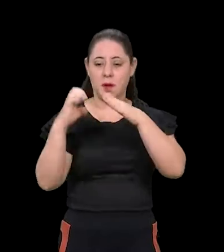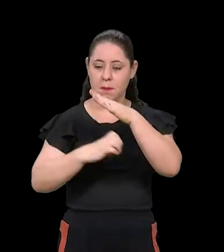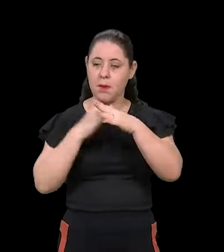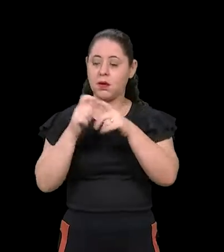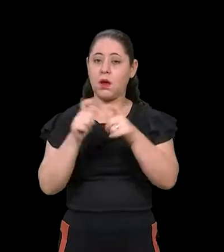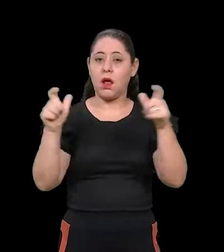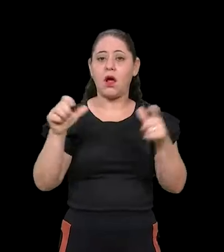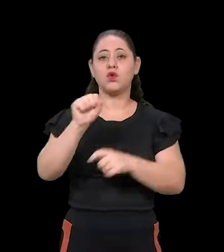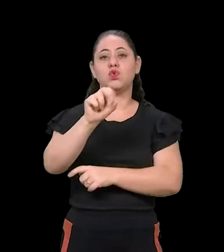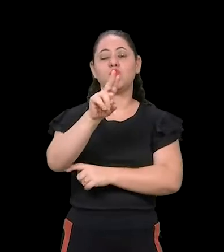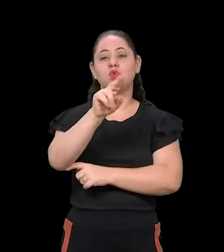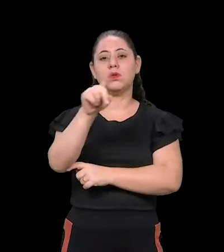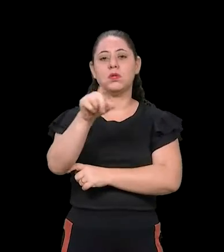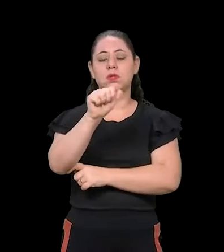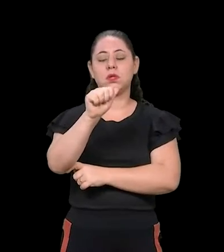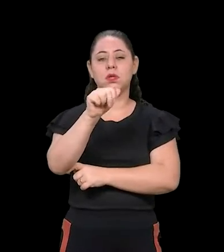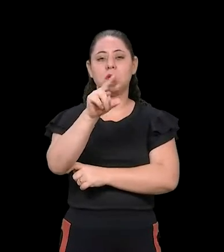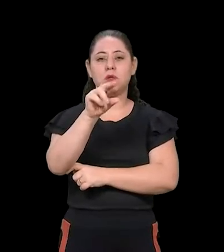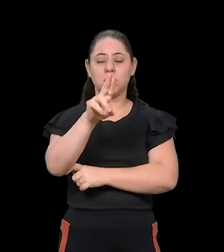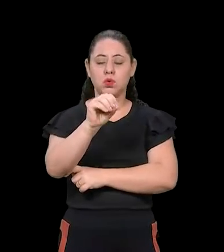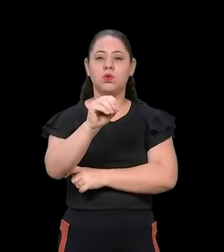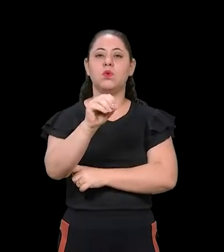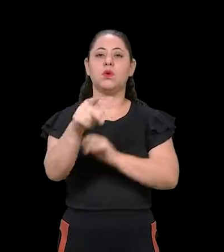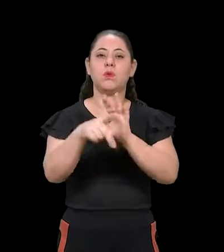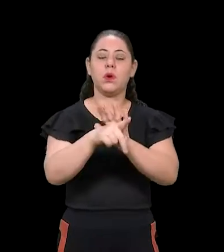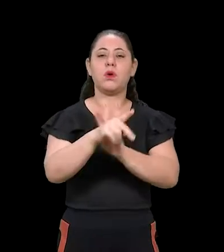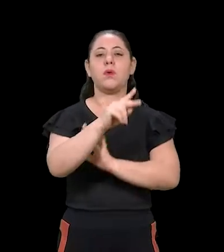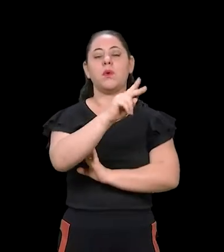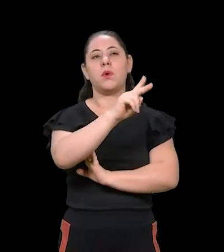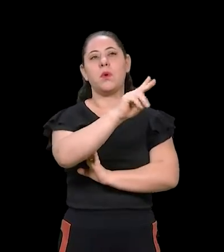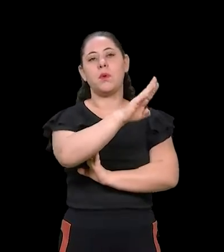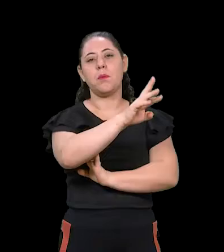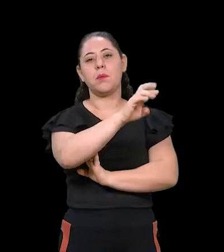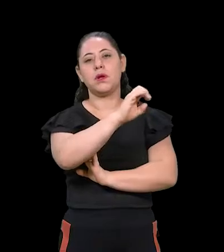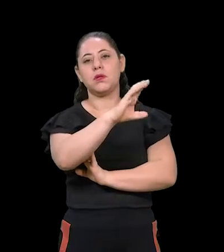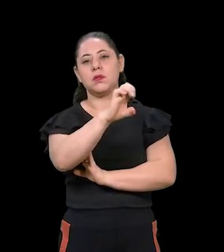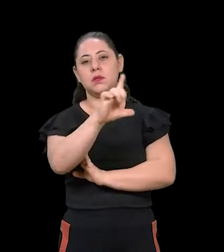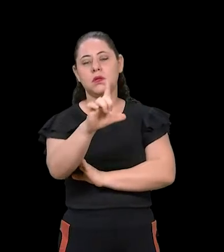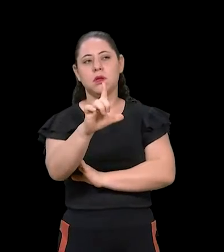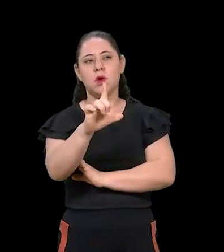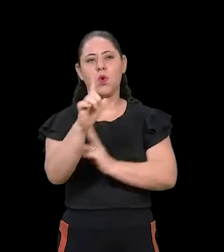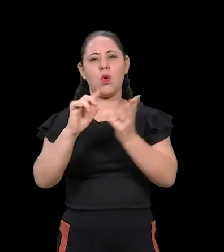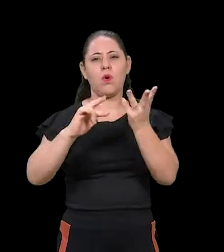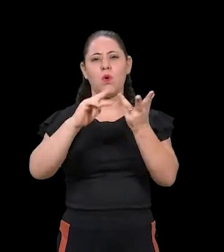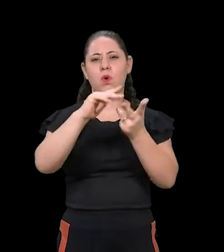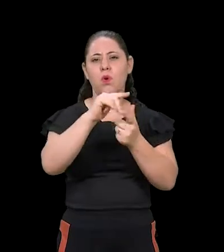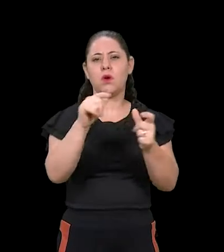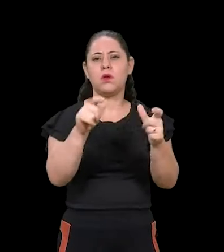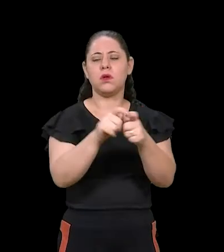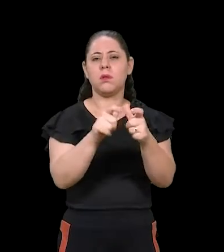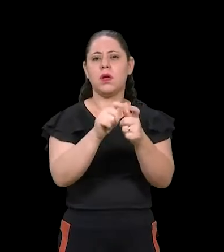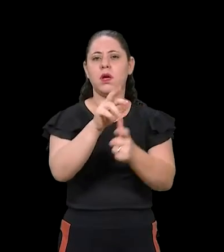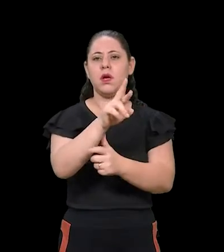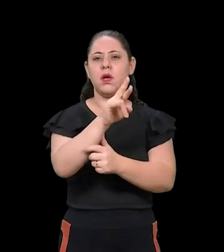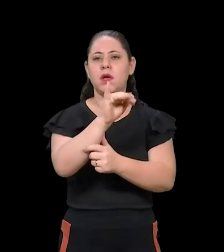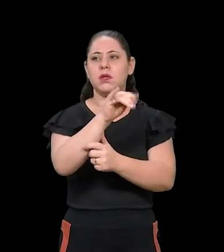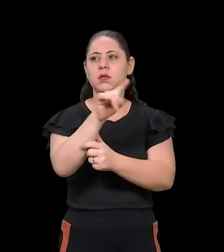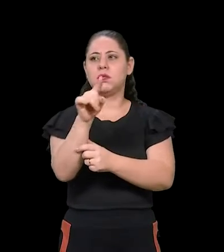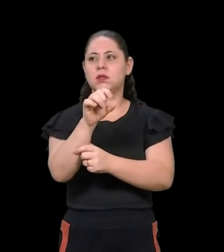empresa, Suzana, Arauco, as grandes empresas, né, do Bracel, os outros setores também,